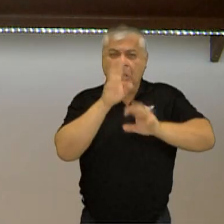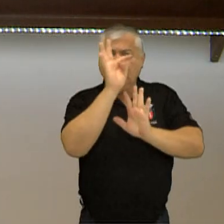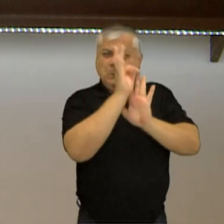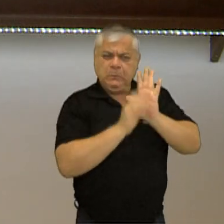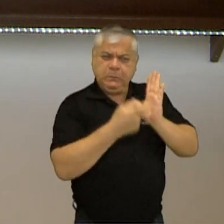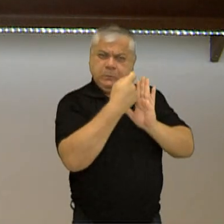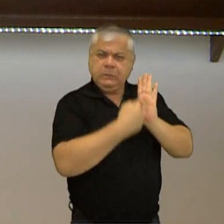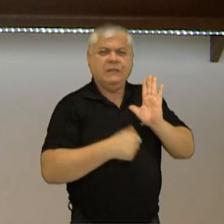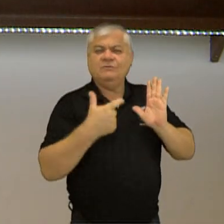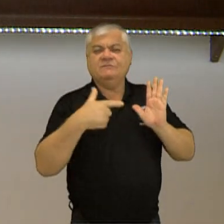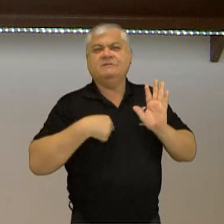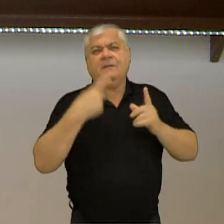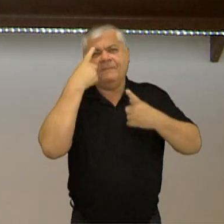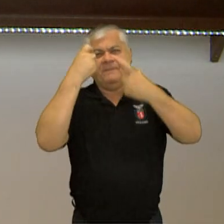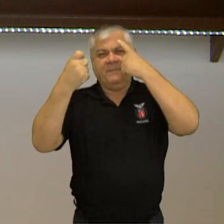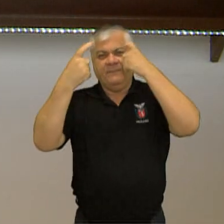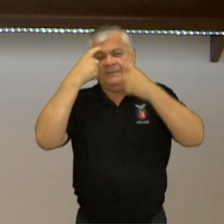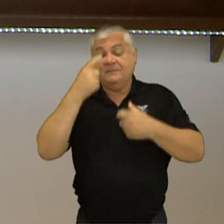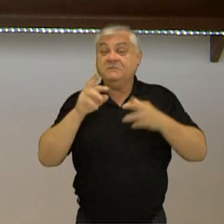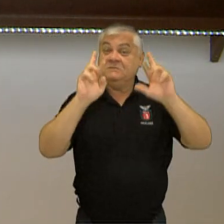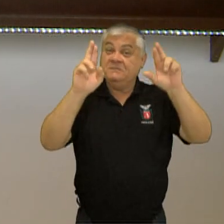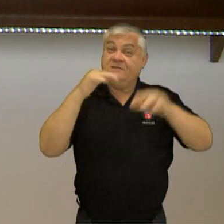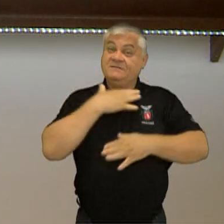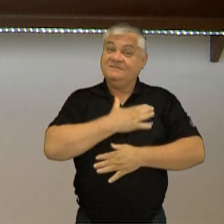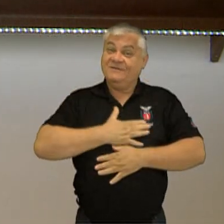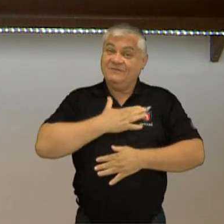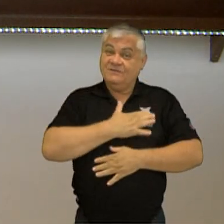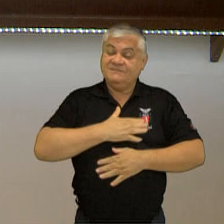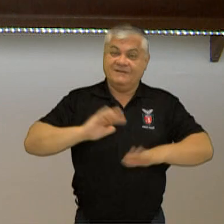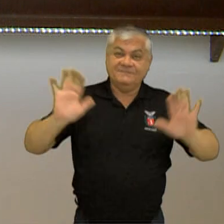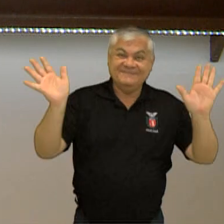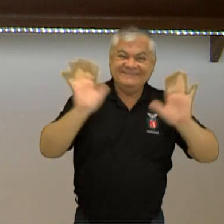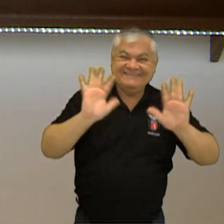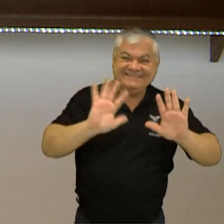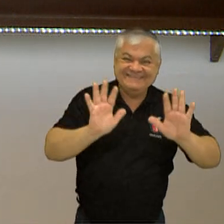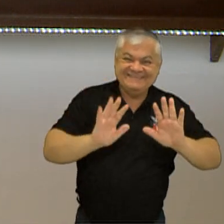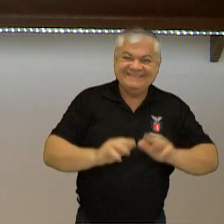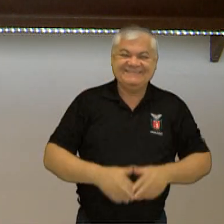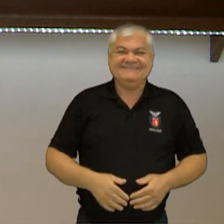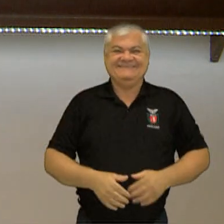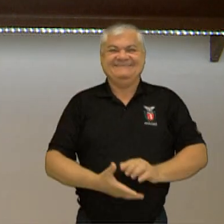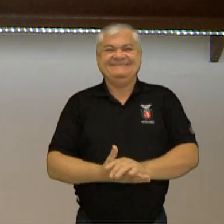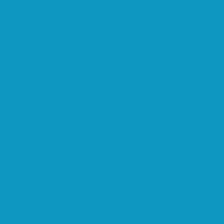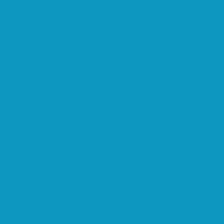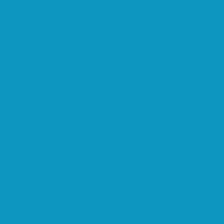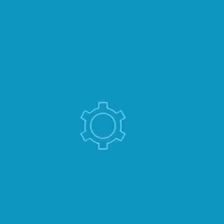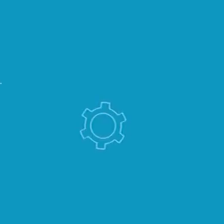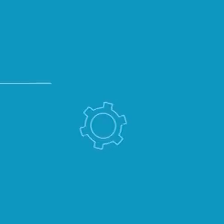improvisados. Espero que você tenha gostado da aula e até a próxima, se Deus quiser.